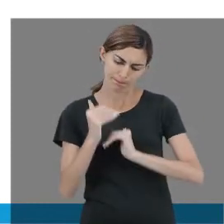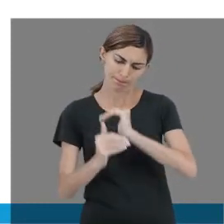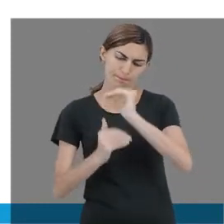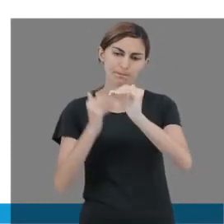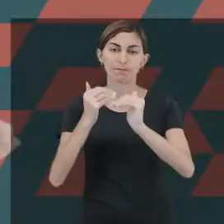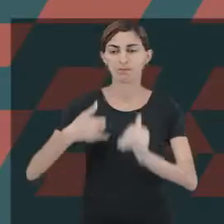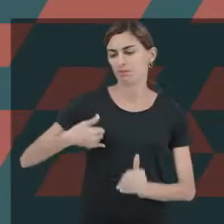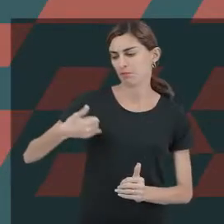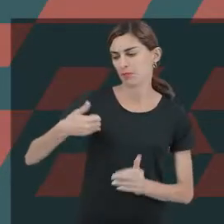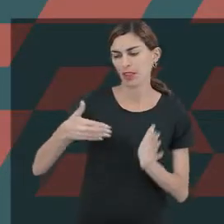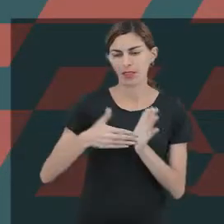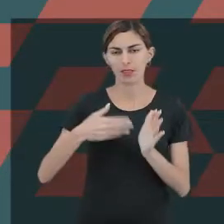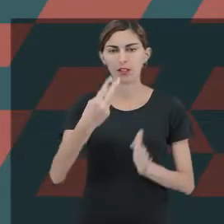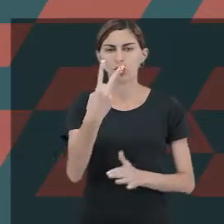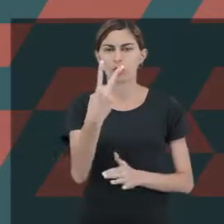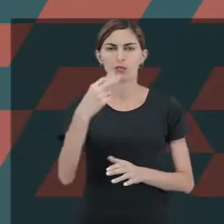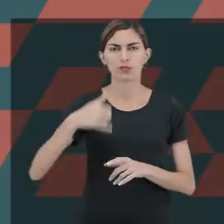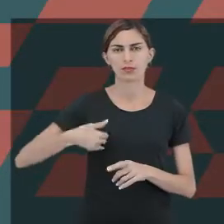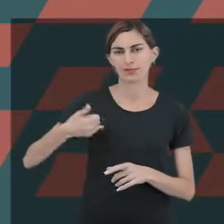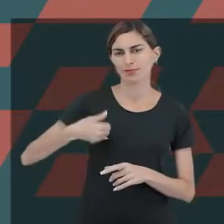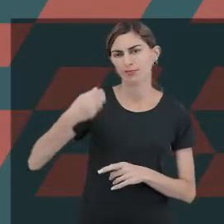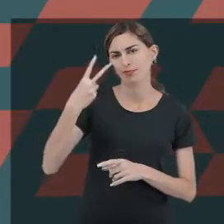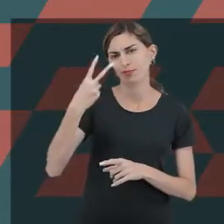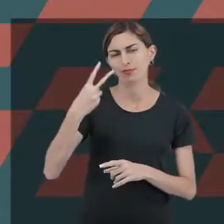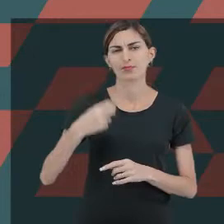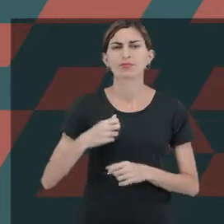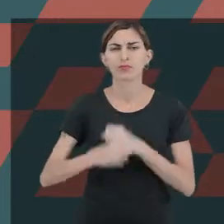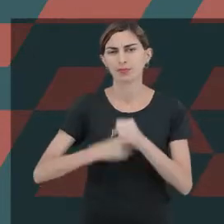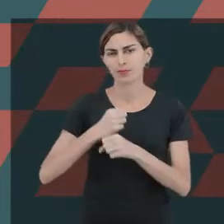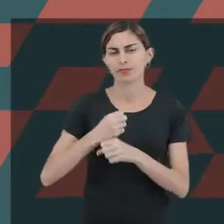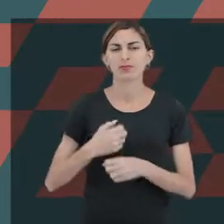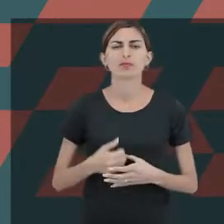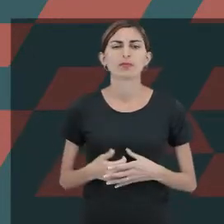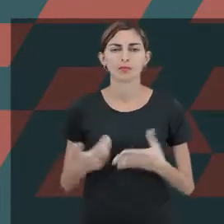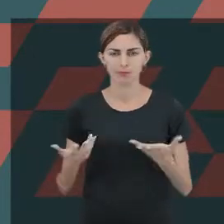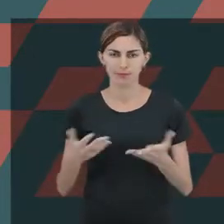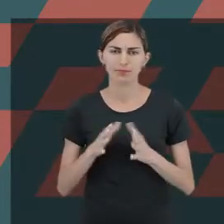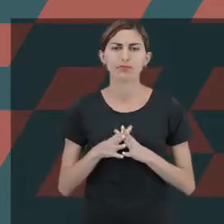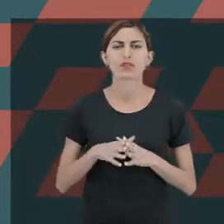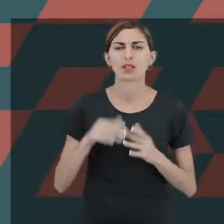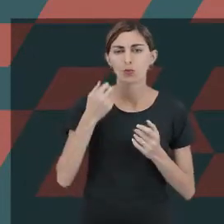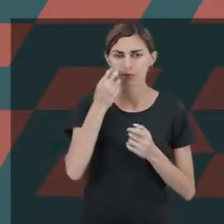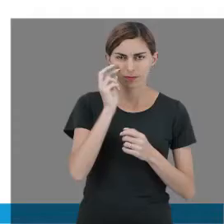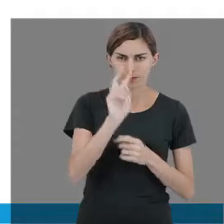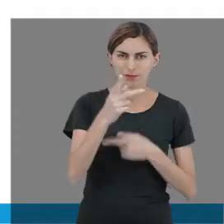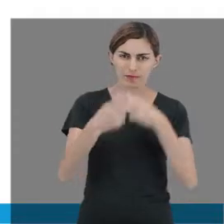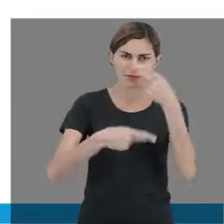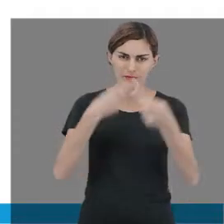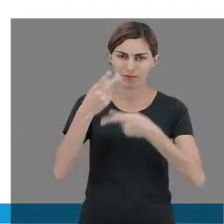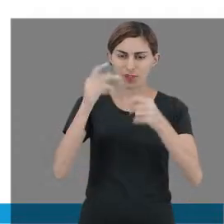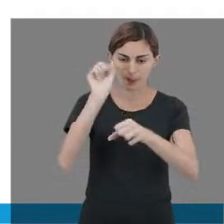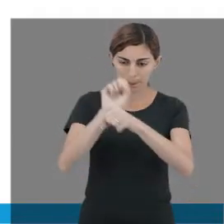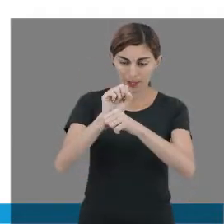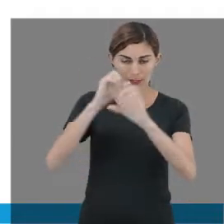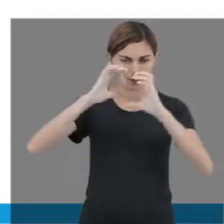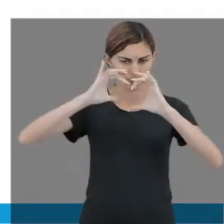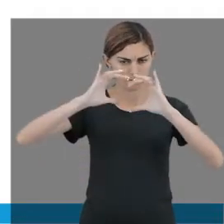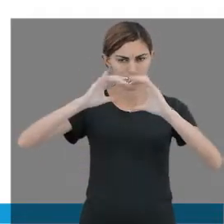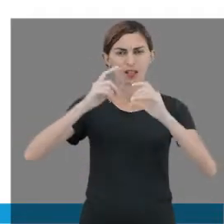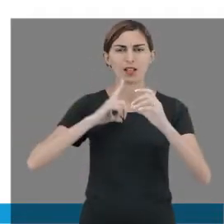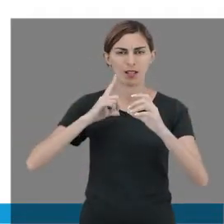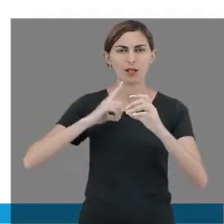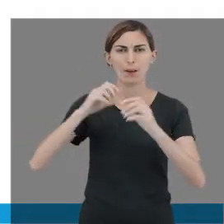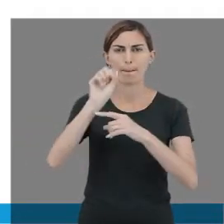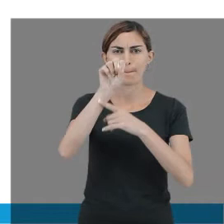dos 2 anos de idade, intraútero até em torno dos 2 anos de idade. E aí pode ser por N causas. Então, quando a gente fala de paralisia cerebral, a gente fala do comprometimento